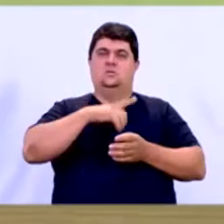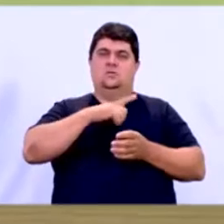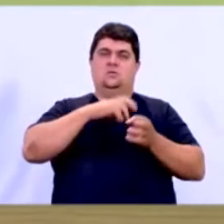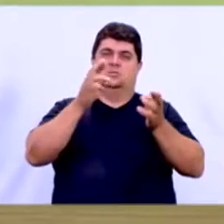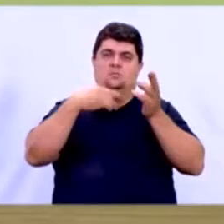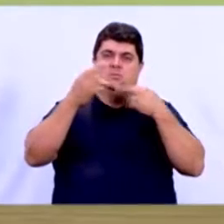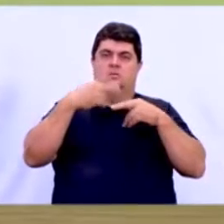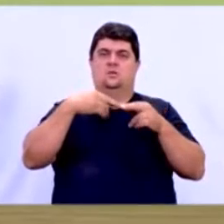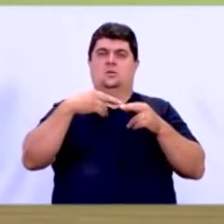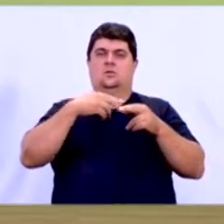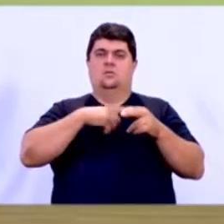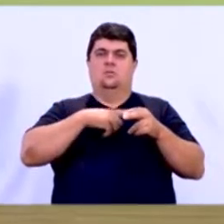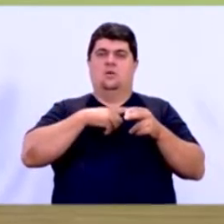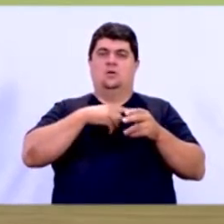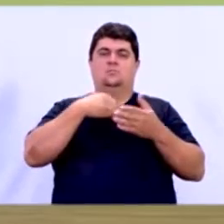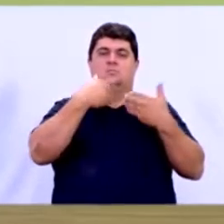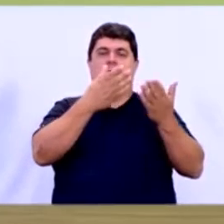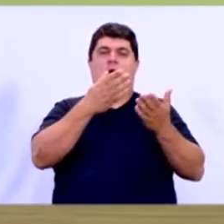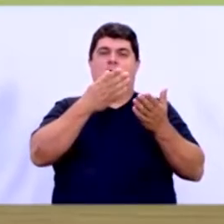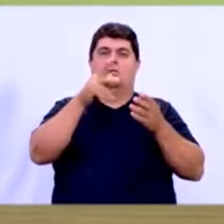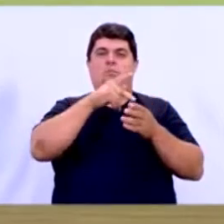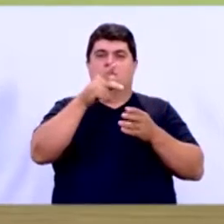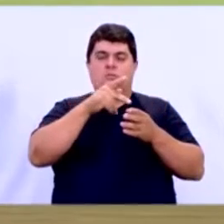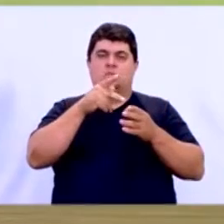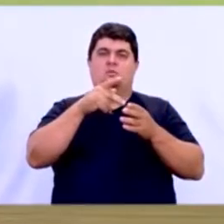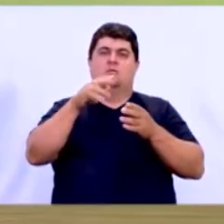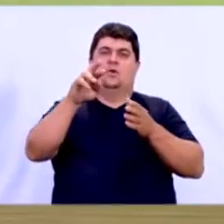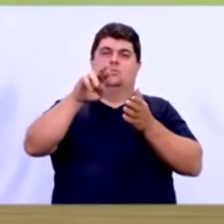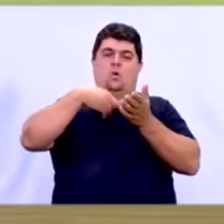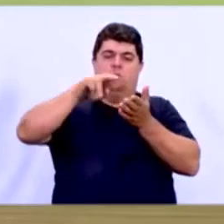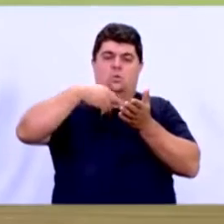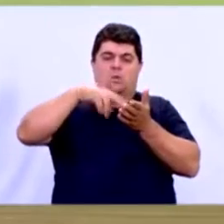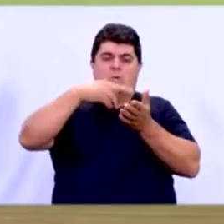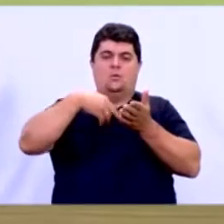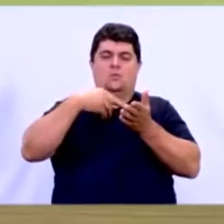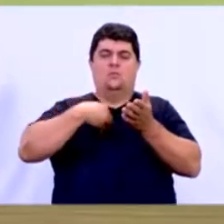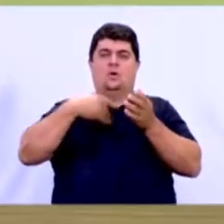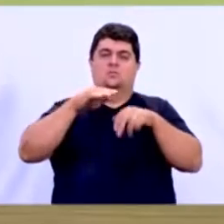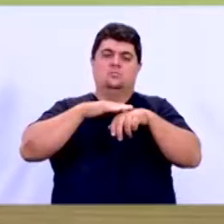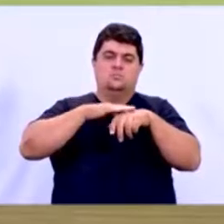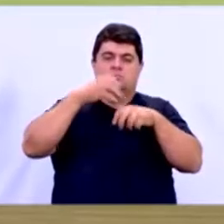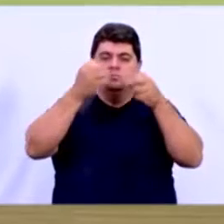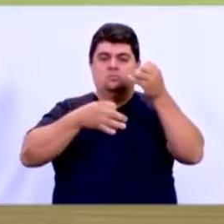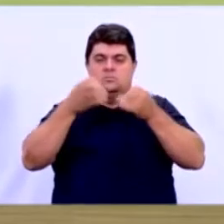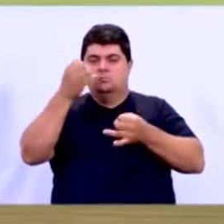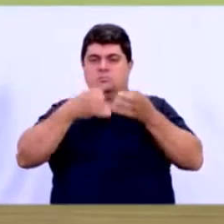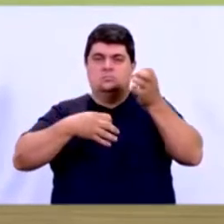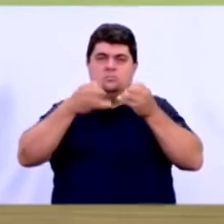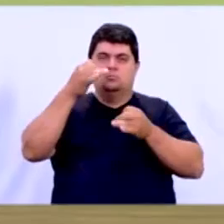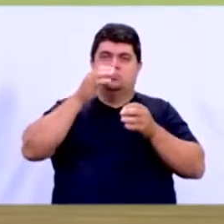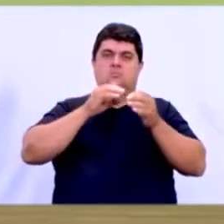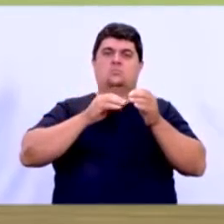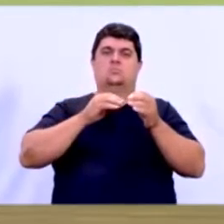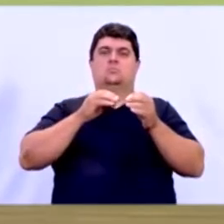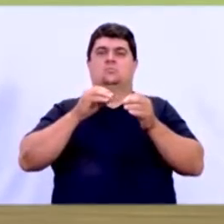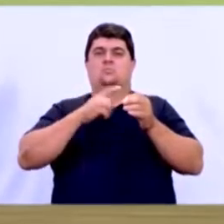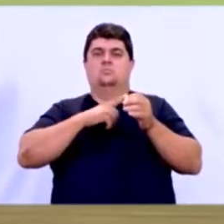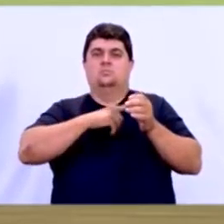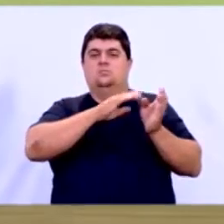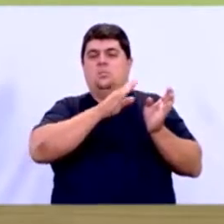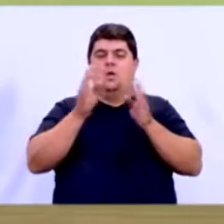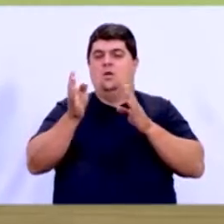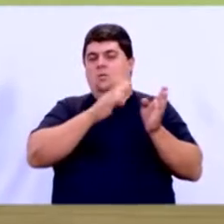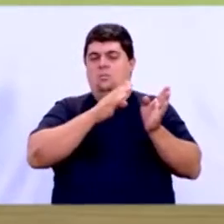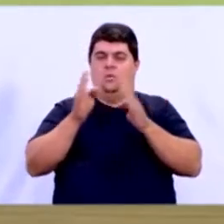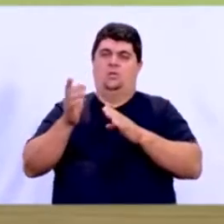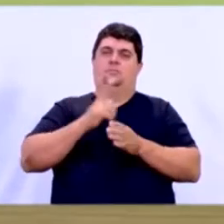respondendo, vão passando para o tutor aí, que ele vai encaminhando as respostas, e a gente vai debatendo as respostas que foram postadas de acordo com o andamento